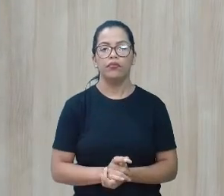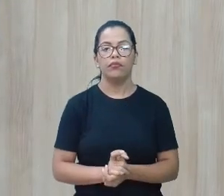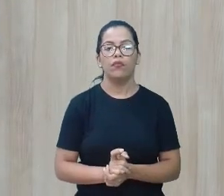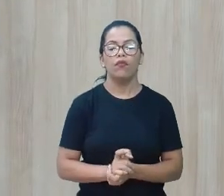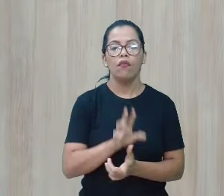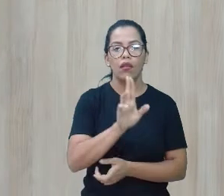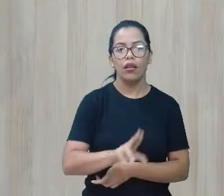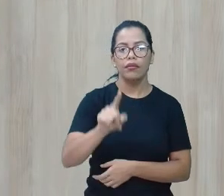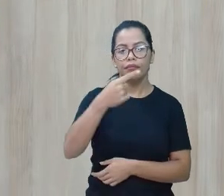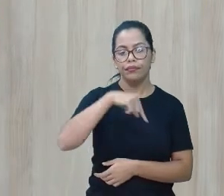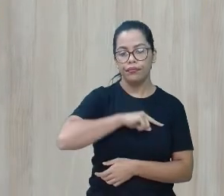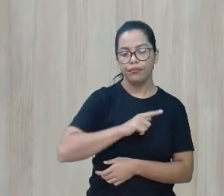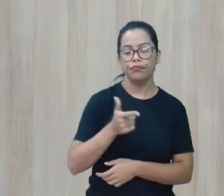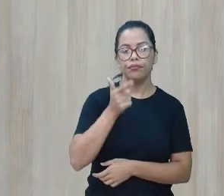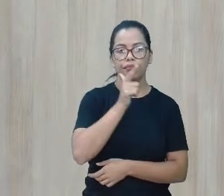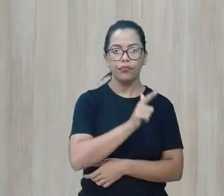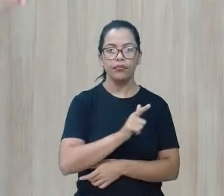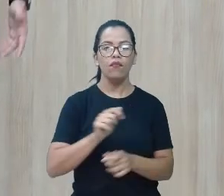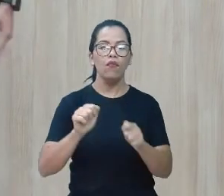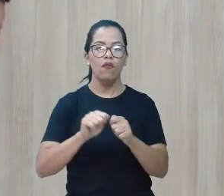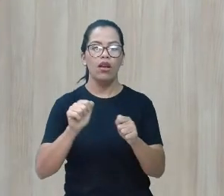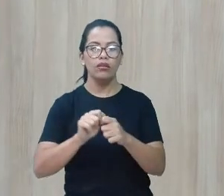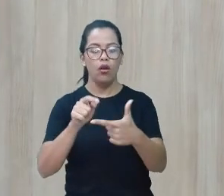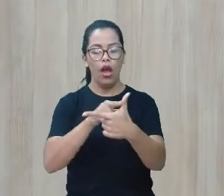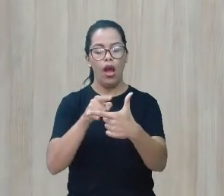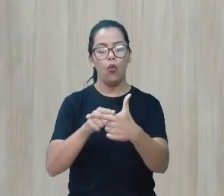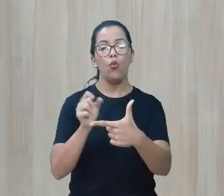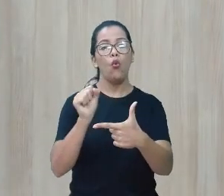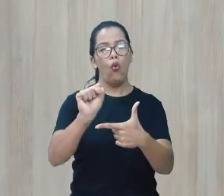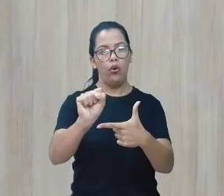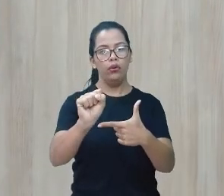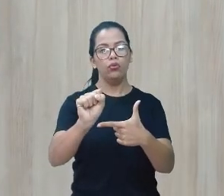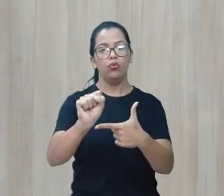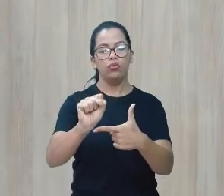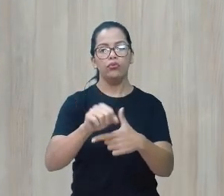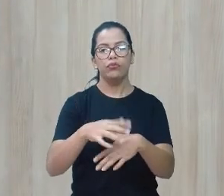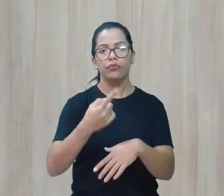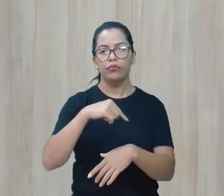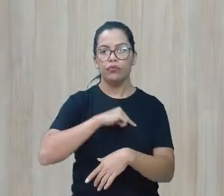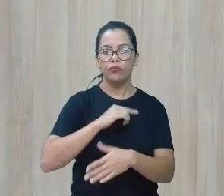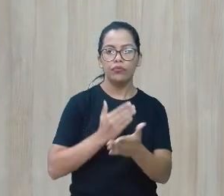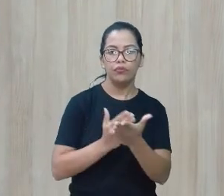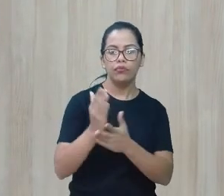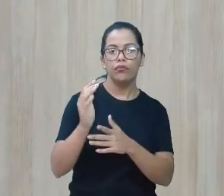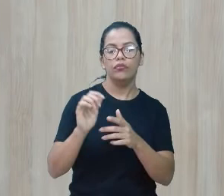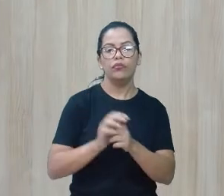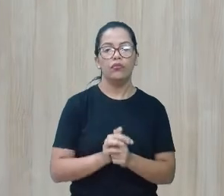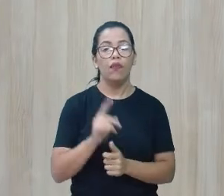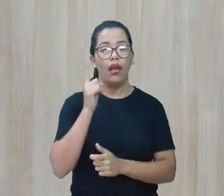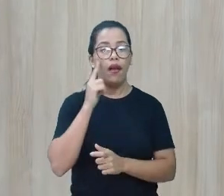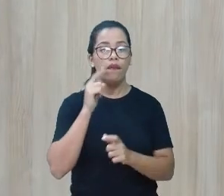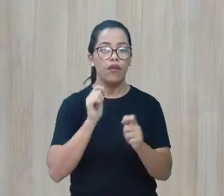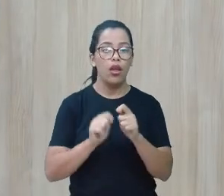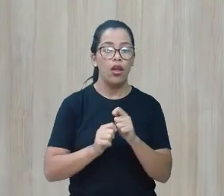gente consegue formar 8 ângulos, tá? E a gente começou a destrinchar essas